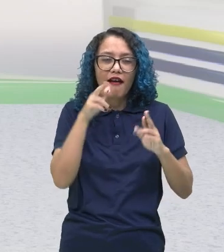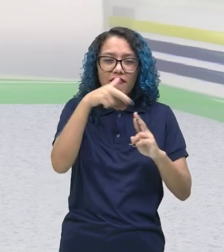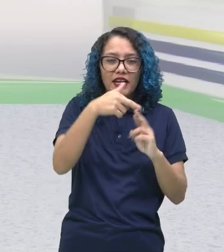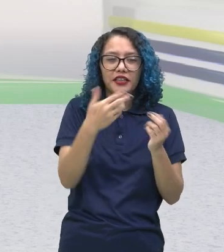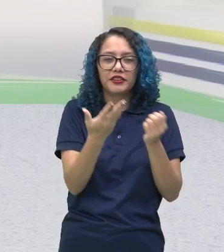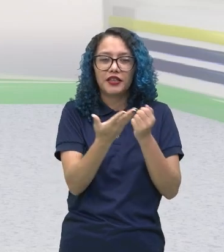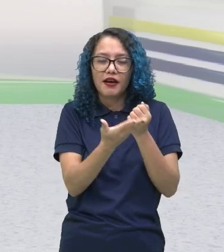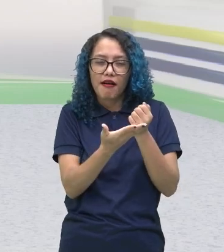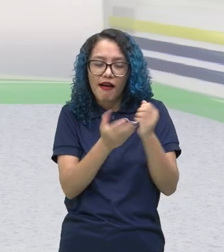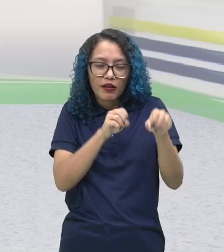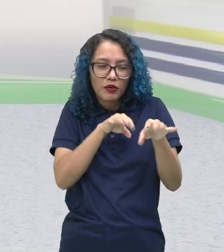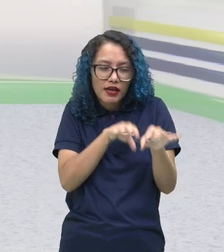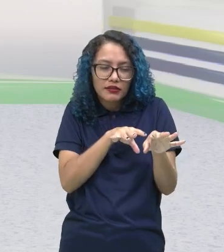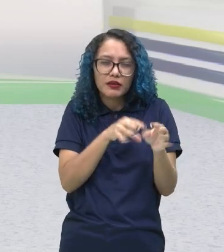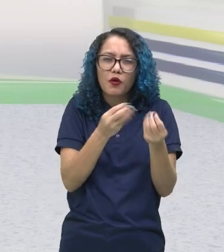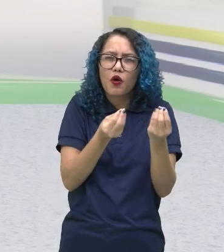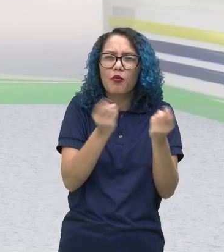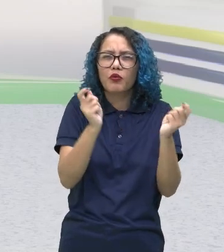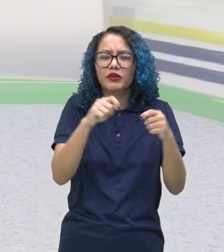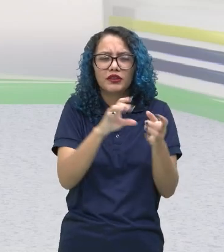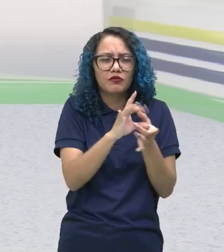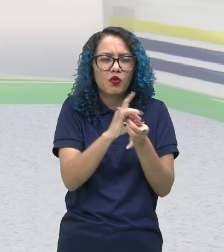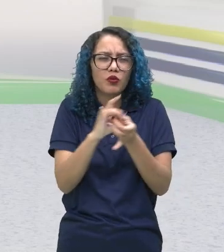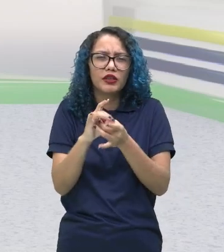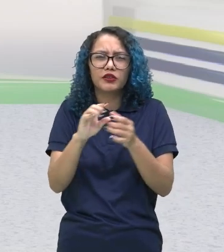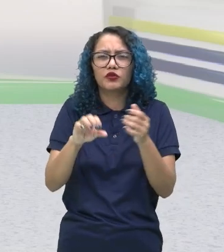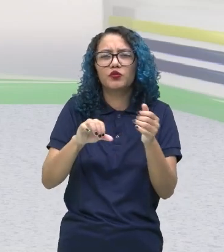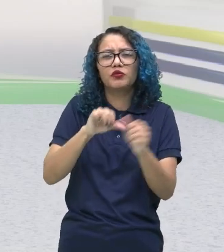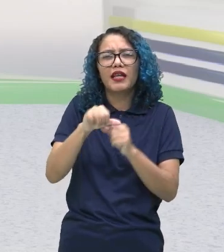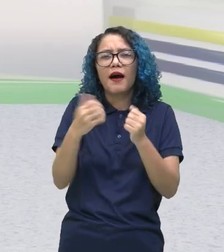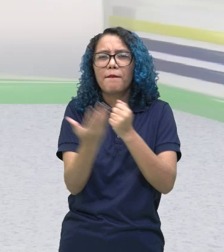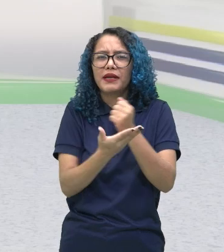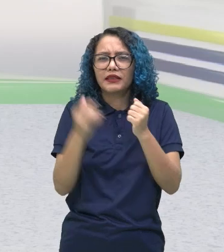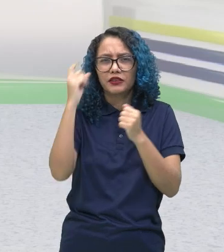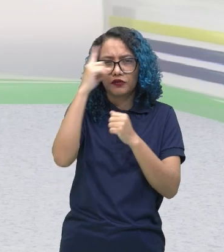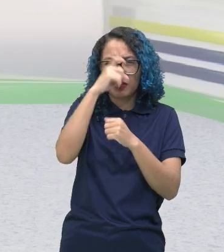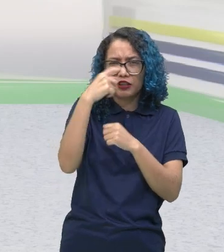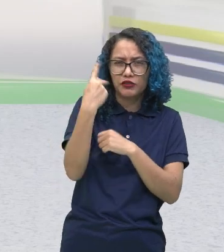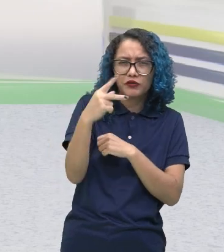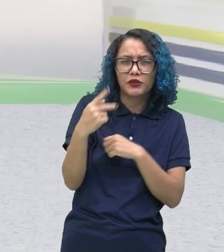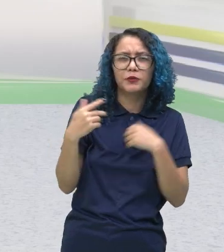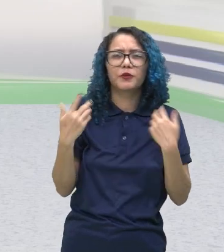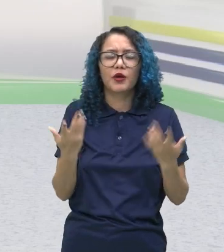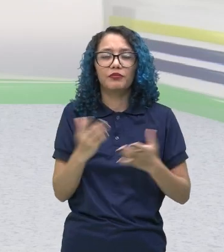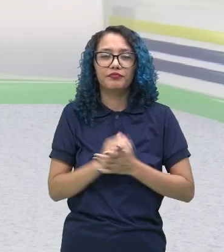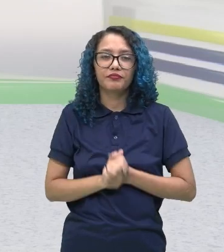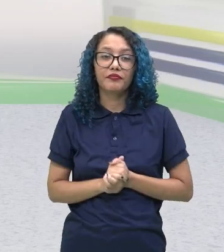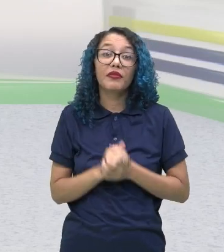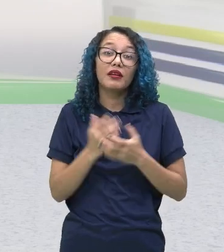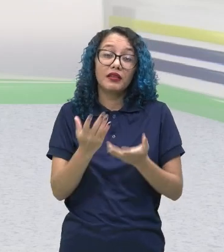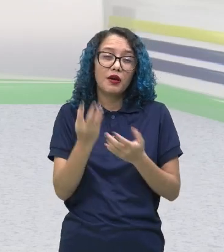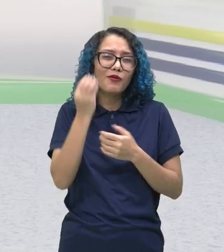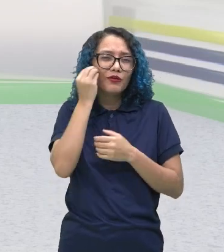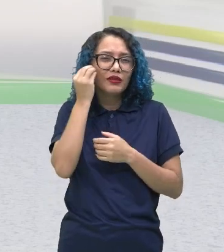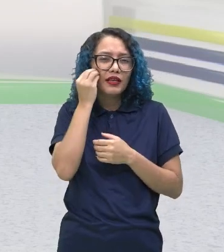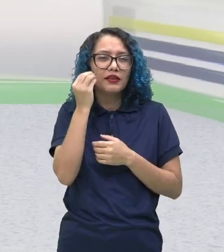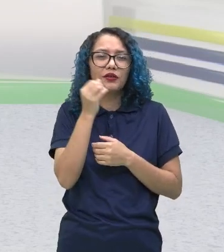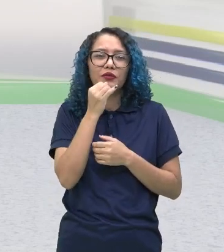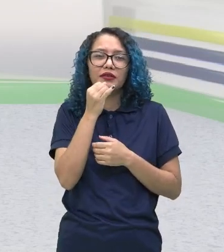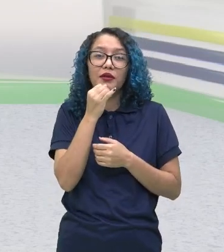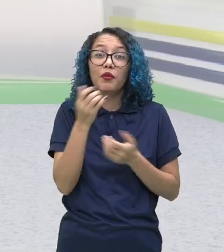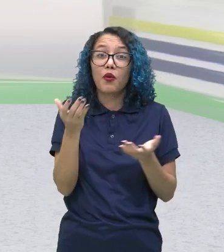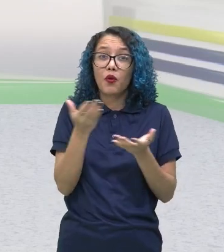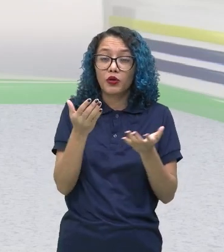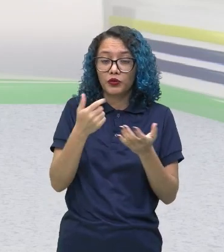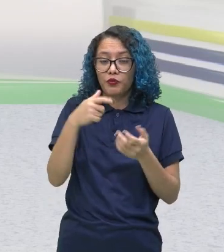que você muda esse contexto a partir das dificuldades que você enxergava? Então, a partir das minhas dificuldades, eu procuro ser uma professora hoje